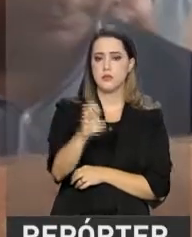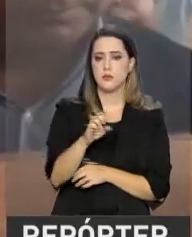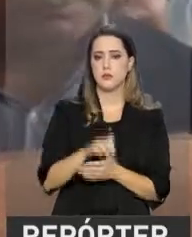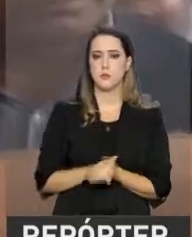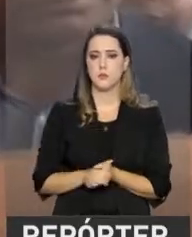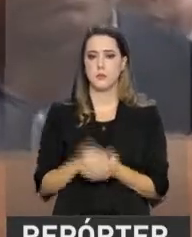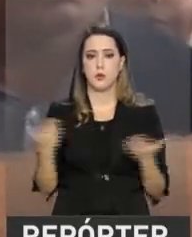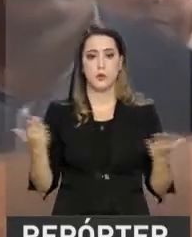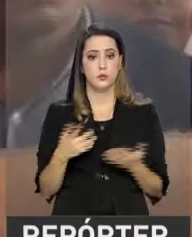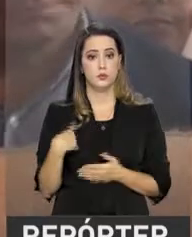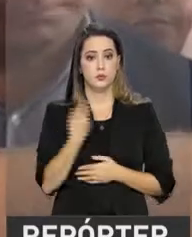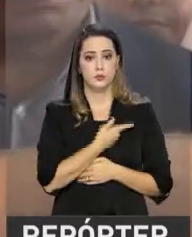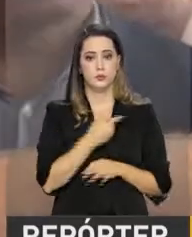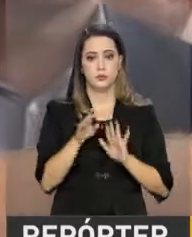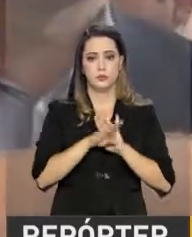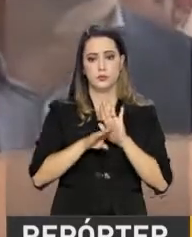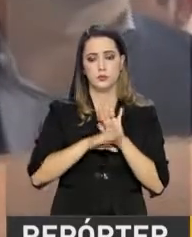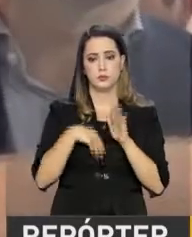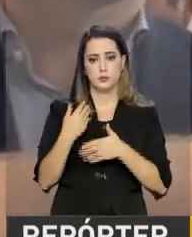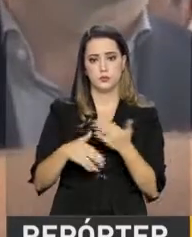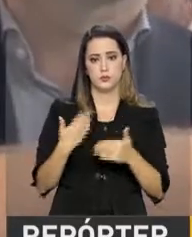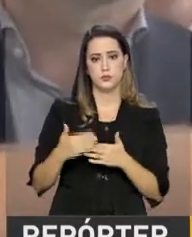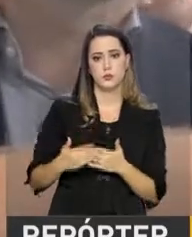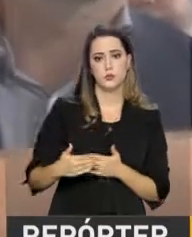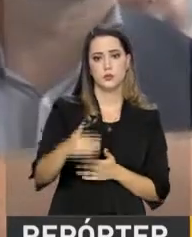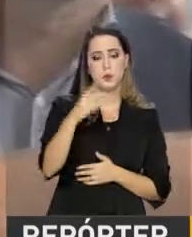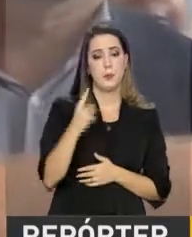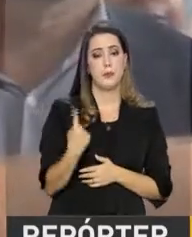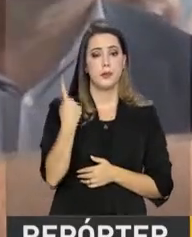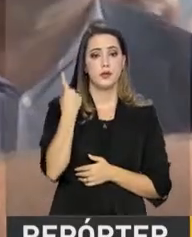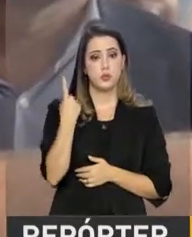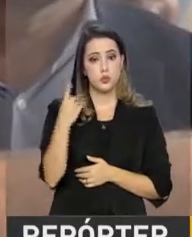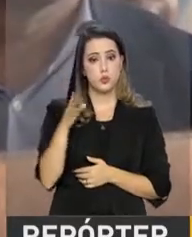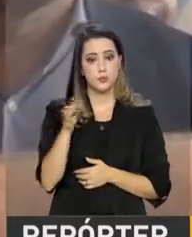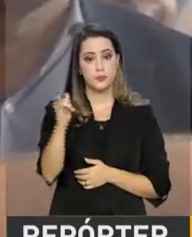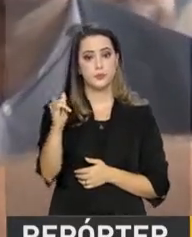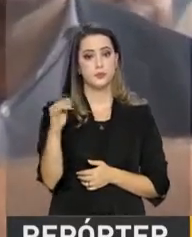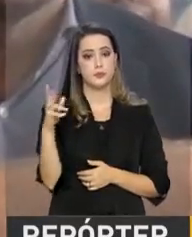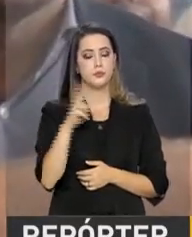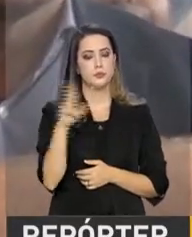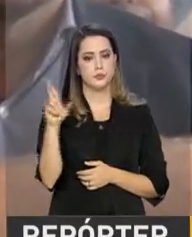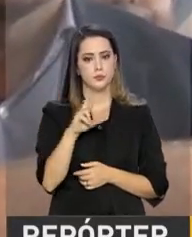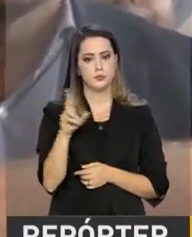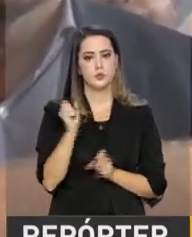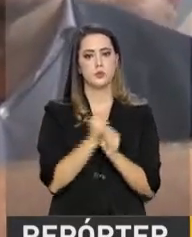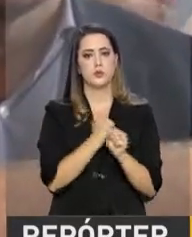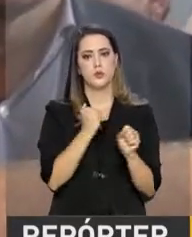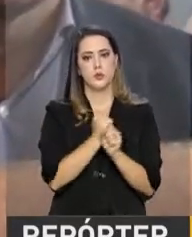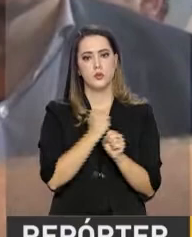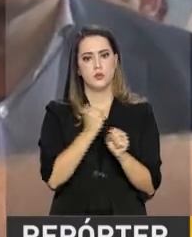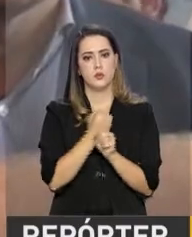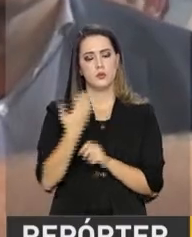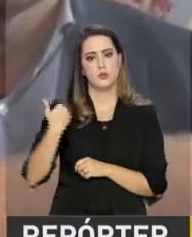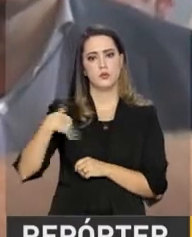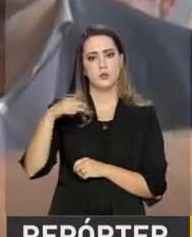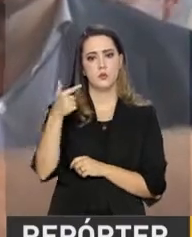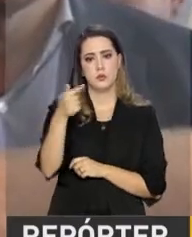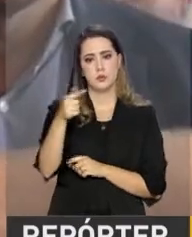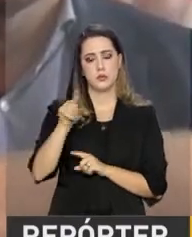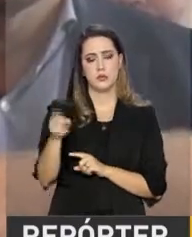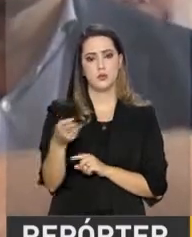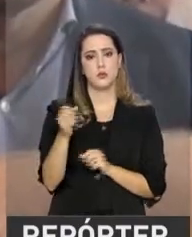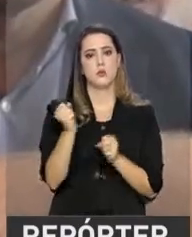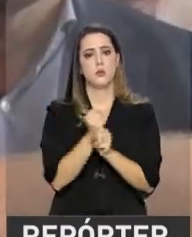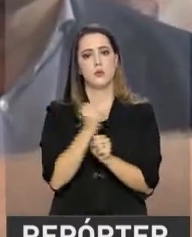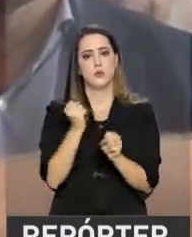estamos no programa Avançar com mais de 1 bilhão e 100 milhões de reais em obras, mais de 7 mil obras pelo